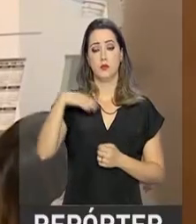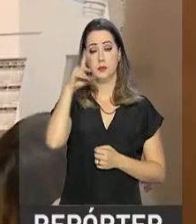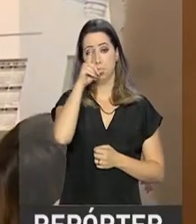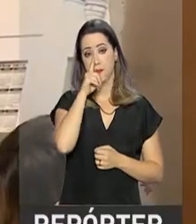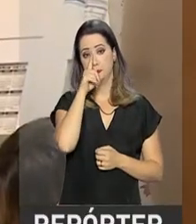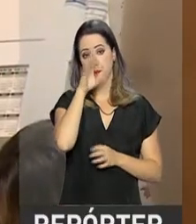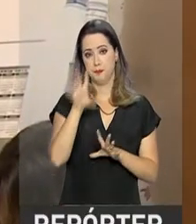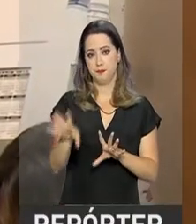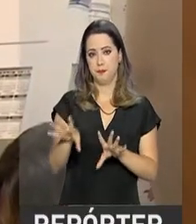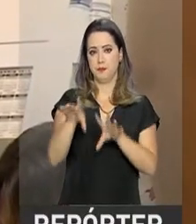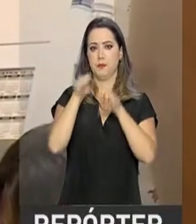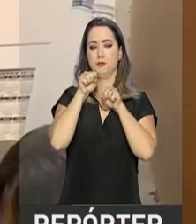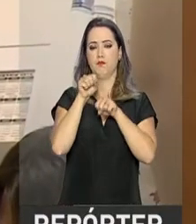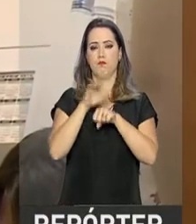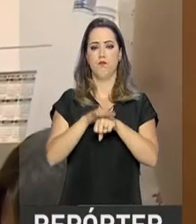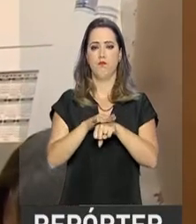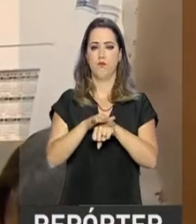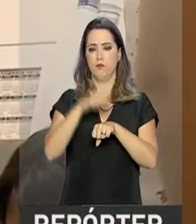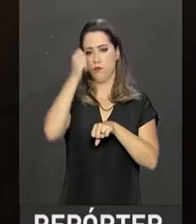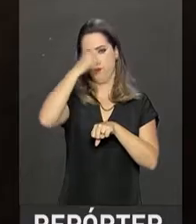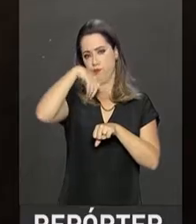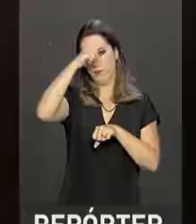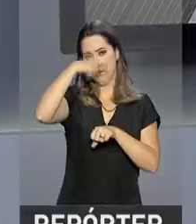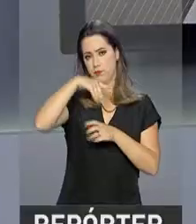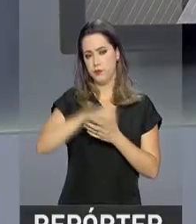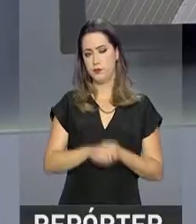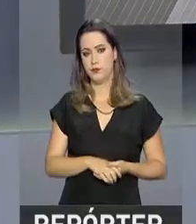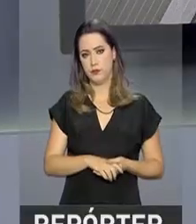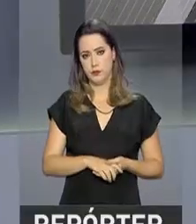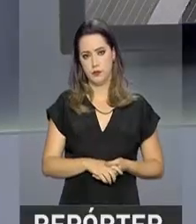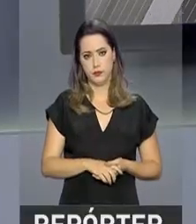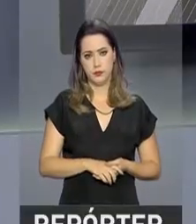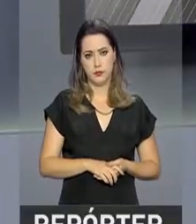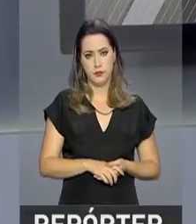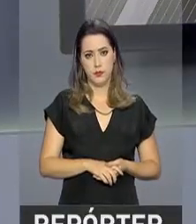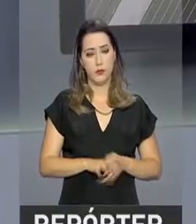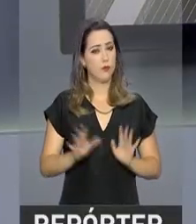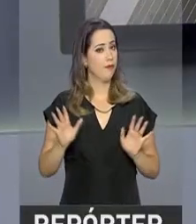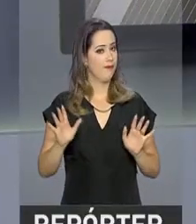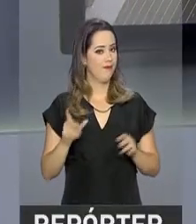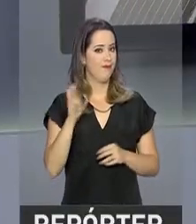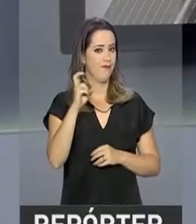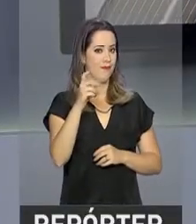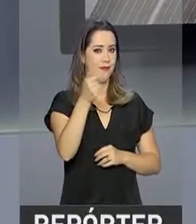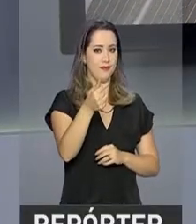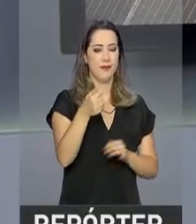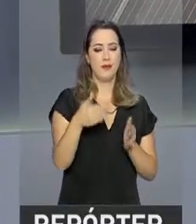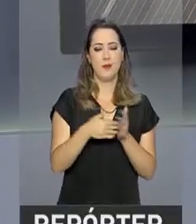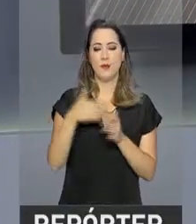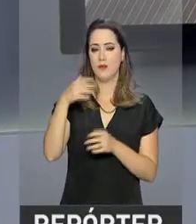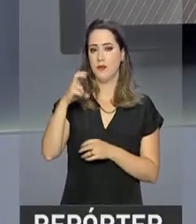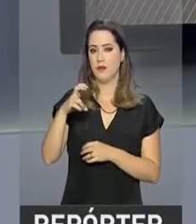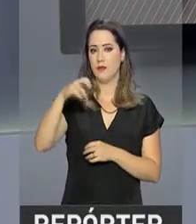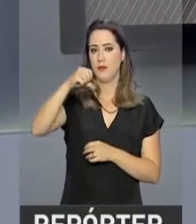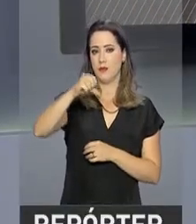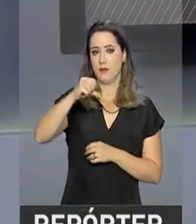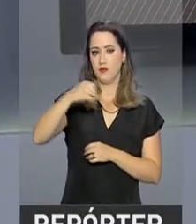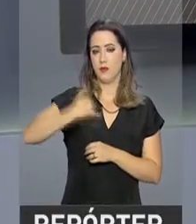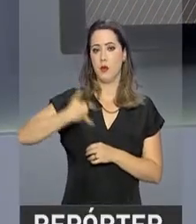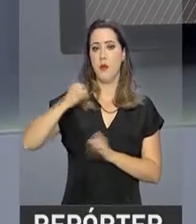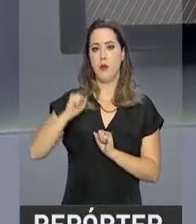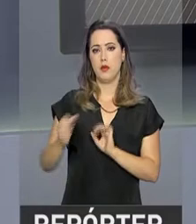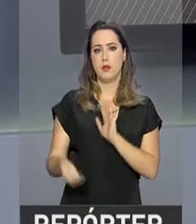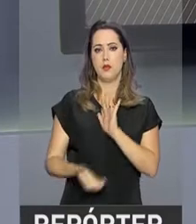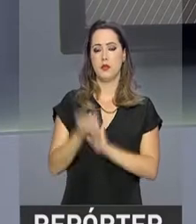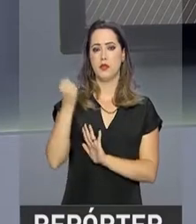maior risco de sofrer complicações por causa da gripe quem tem entre 57 e 59 anos já pode